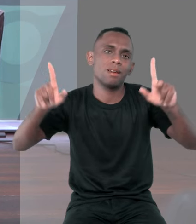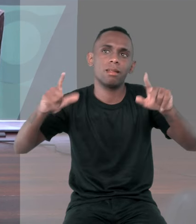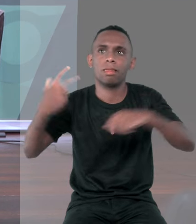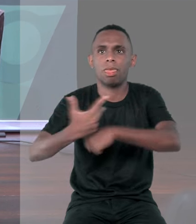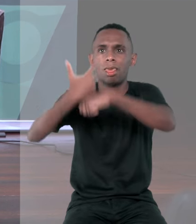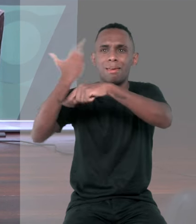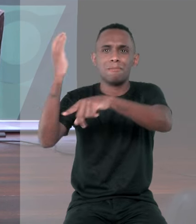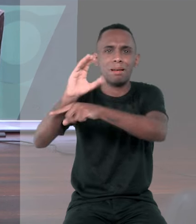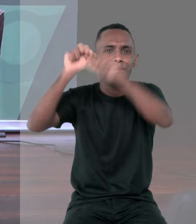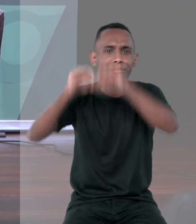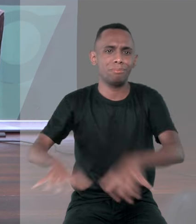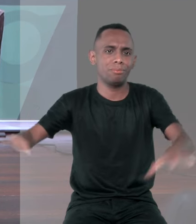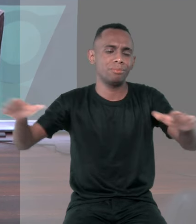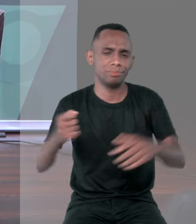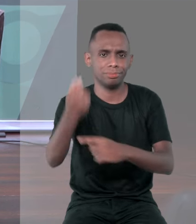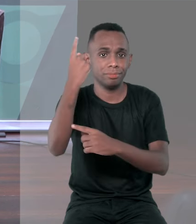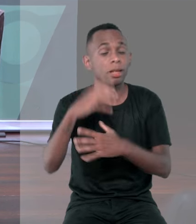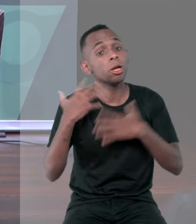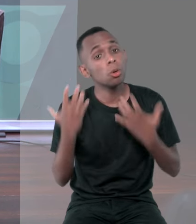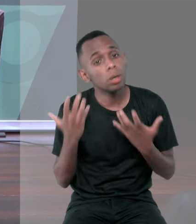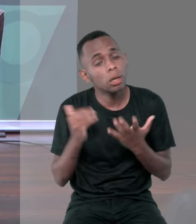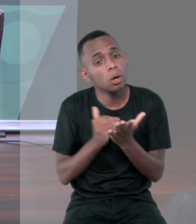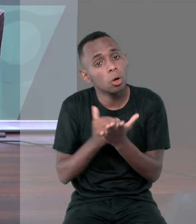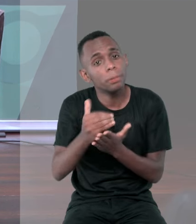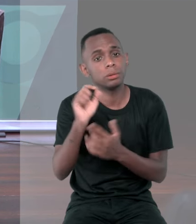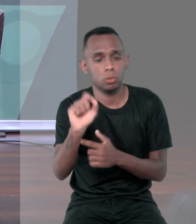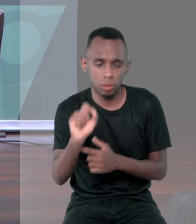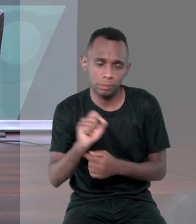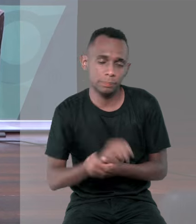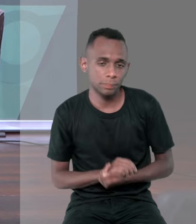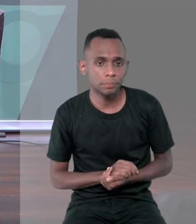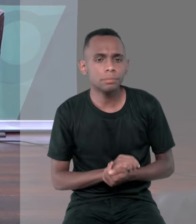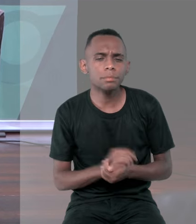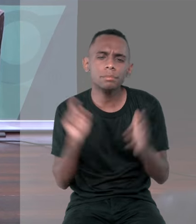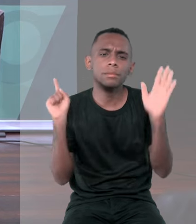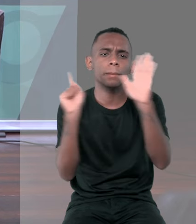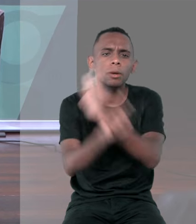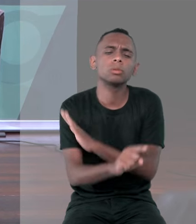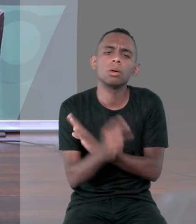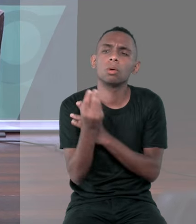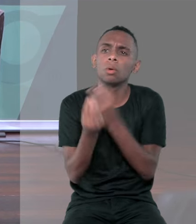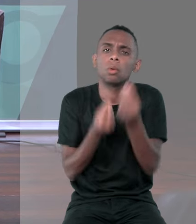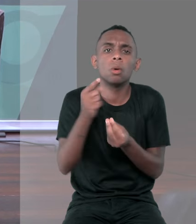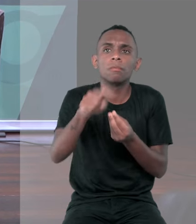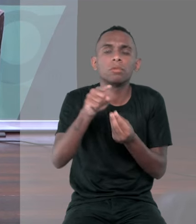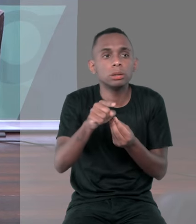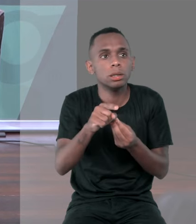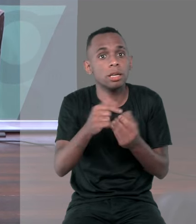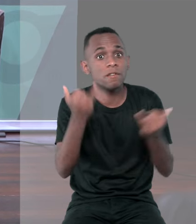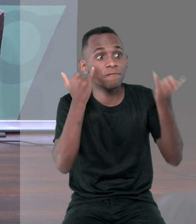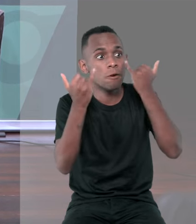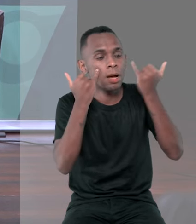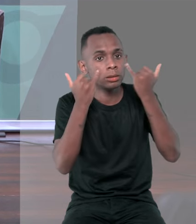esse alvoroço todo. Eu gostaria de começar, Jefferson, te perguntando como que você recebeu